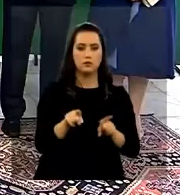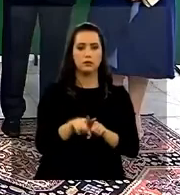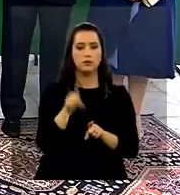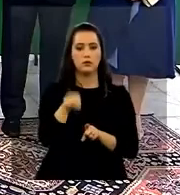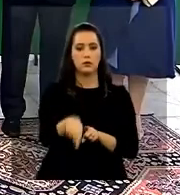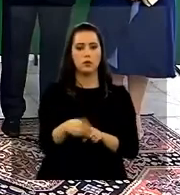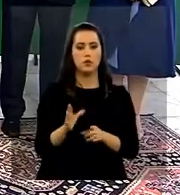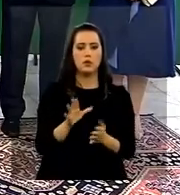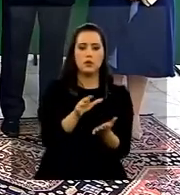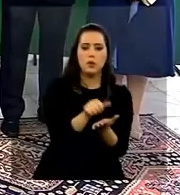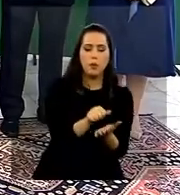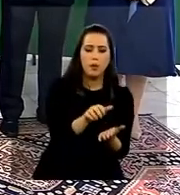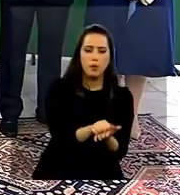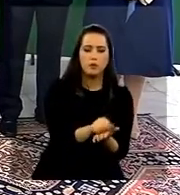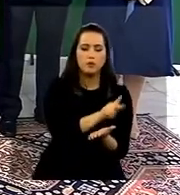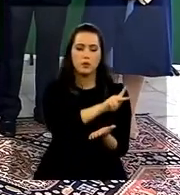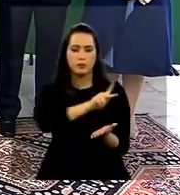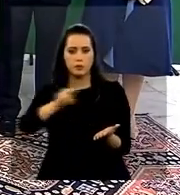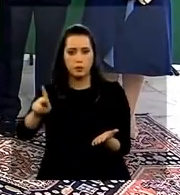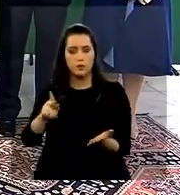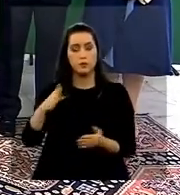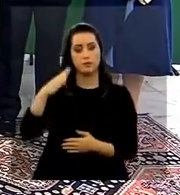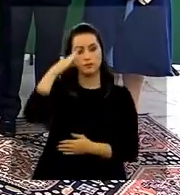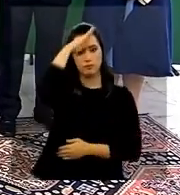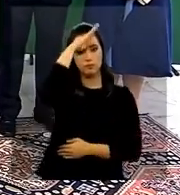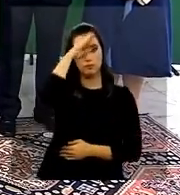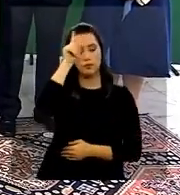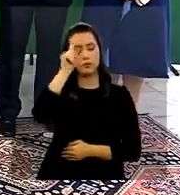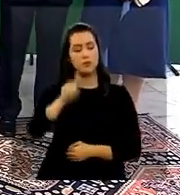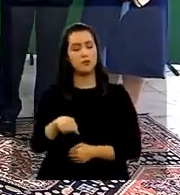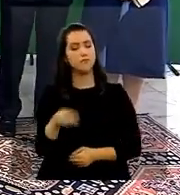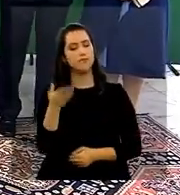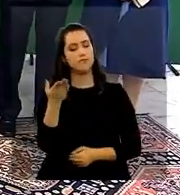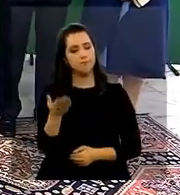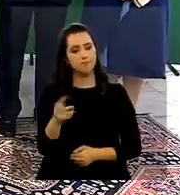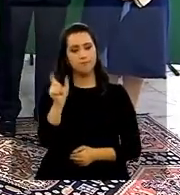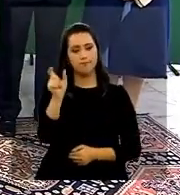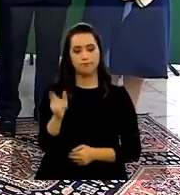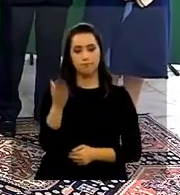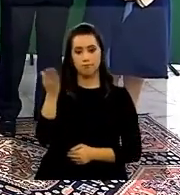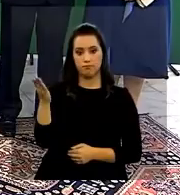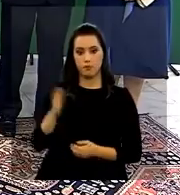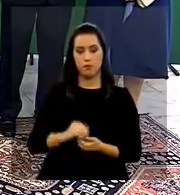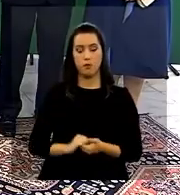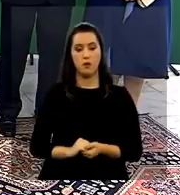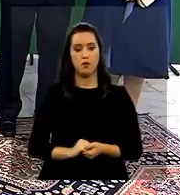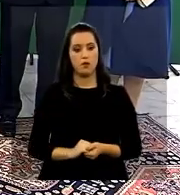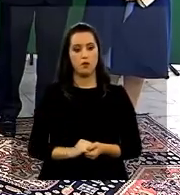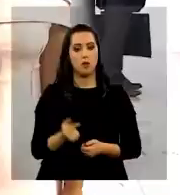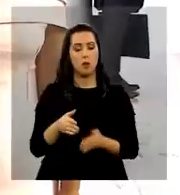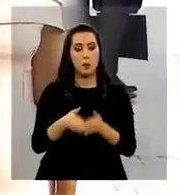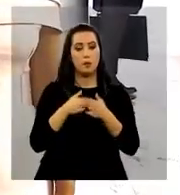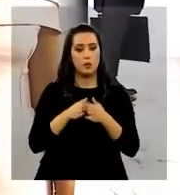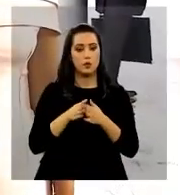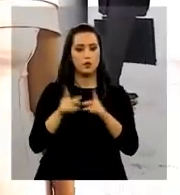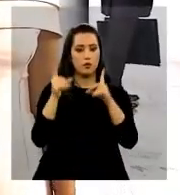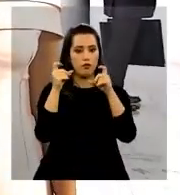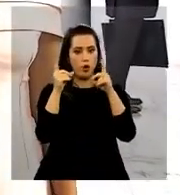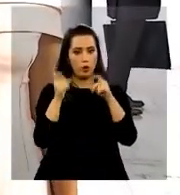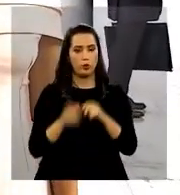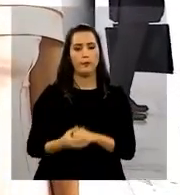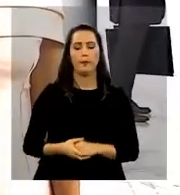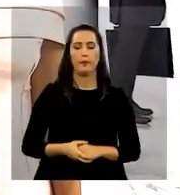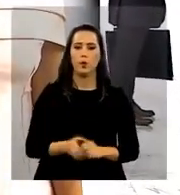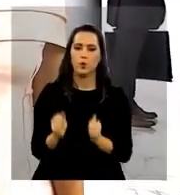nesta posse do presidente Jair Bolsonaro, e agora solicitou uma